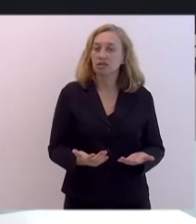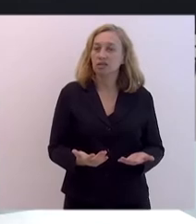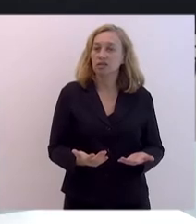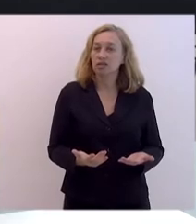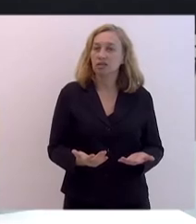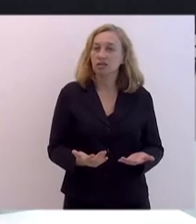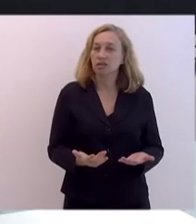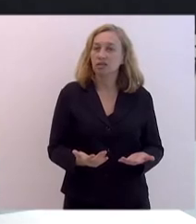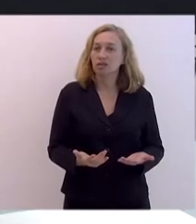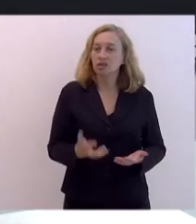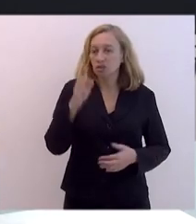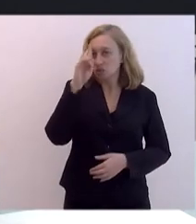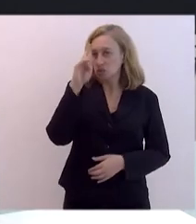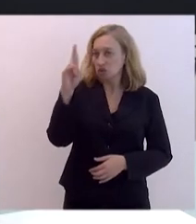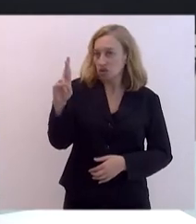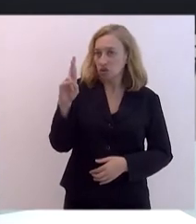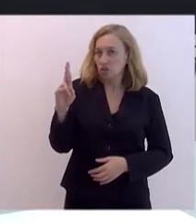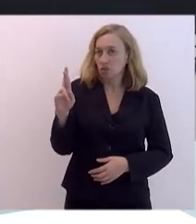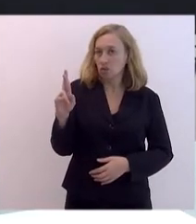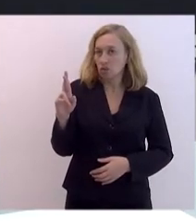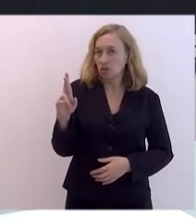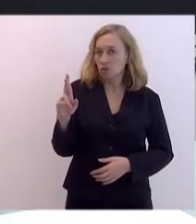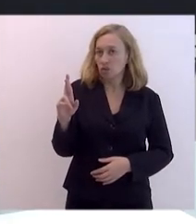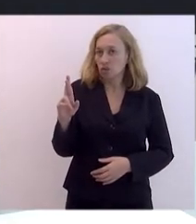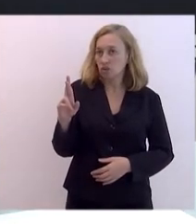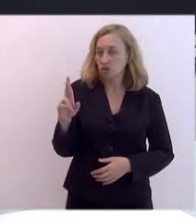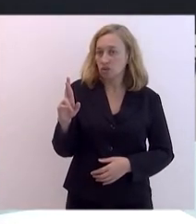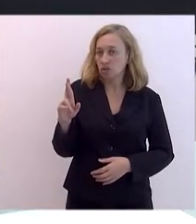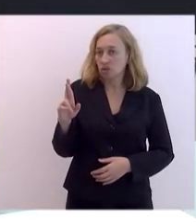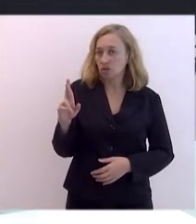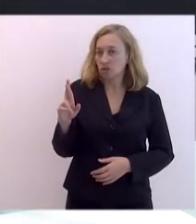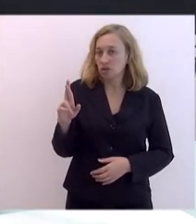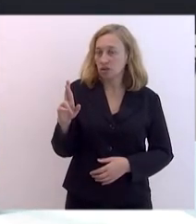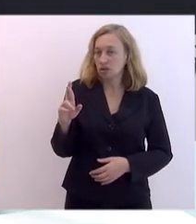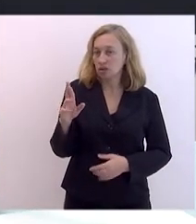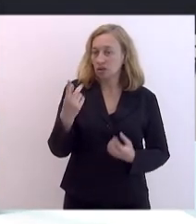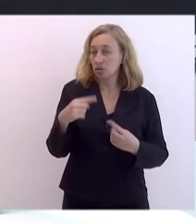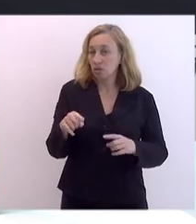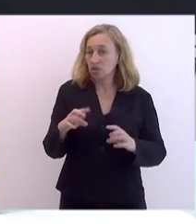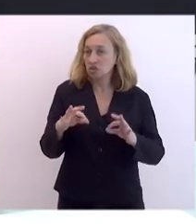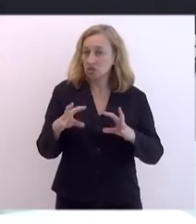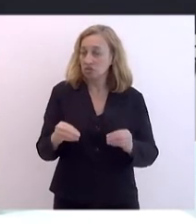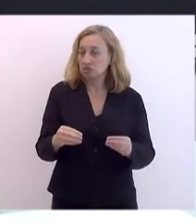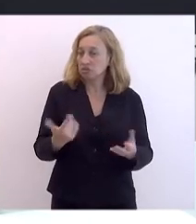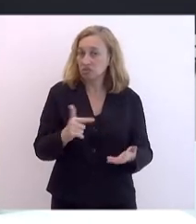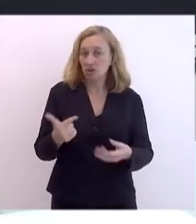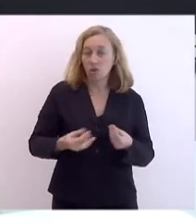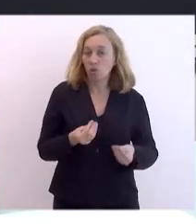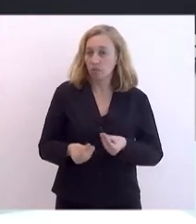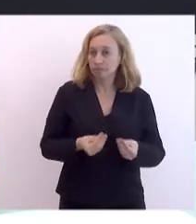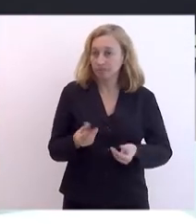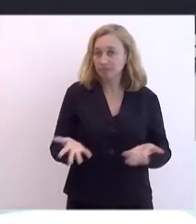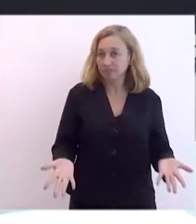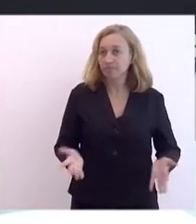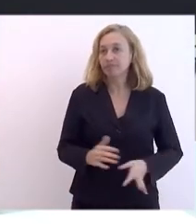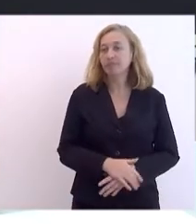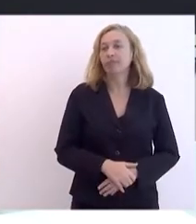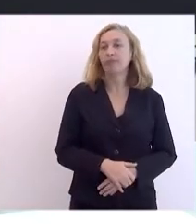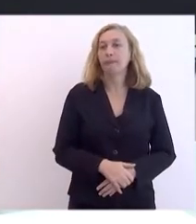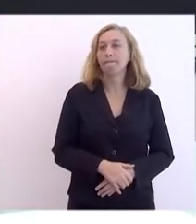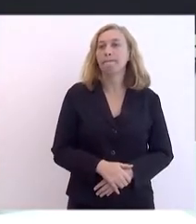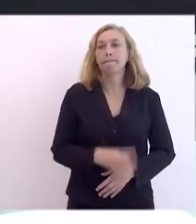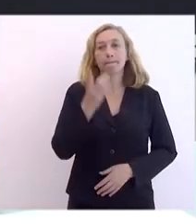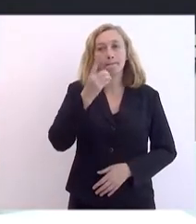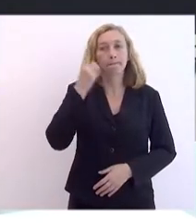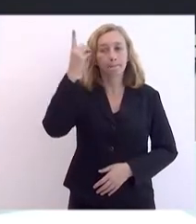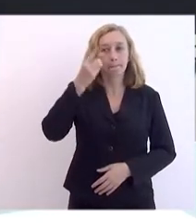para que o senhor queira postergar a decisão. Fundamento não existe. Até porque o